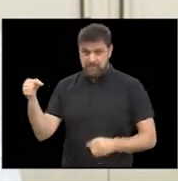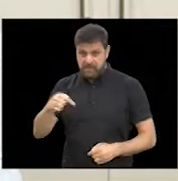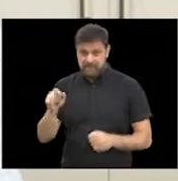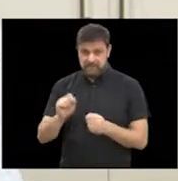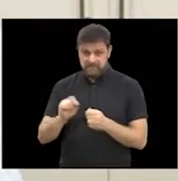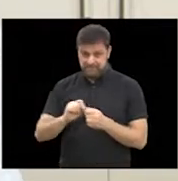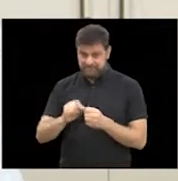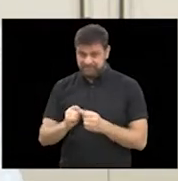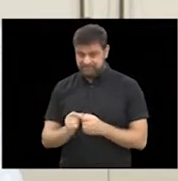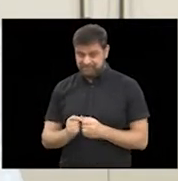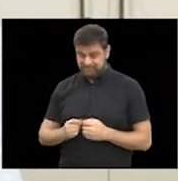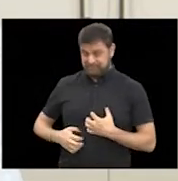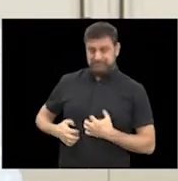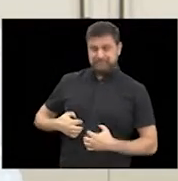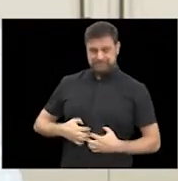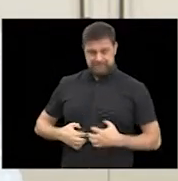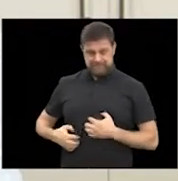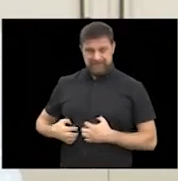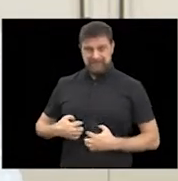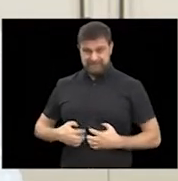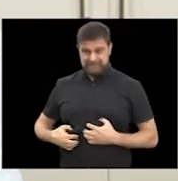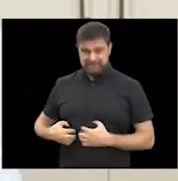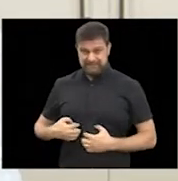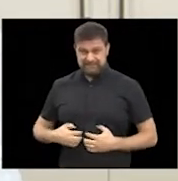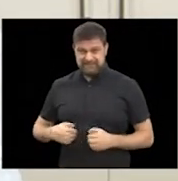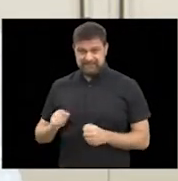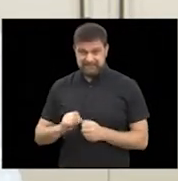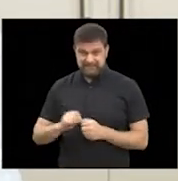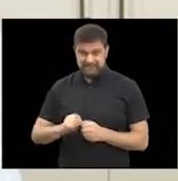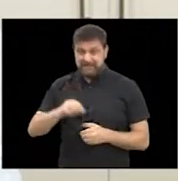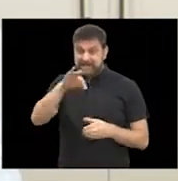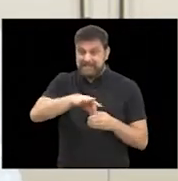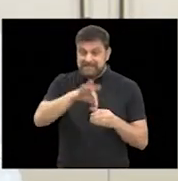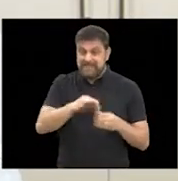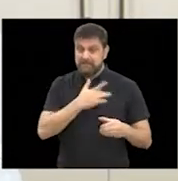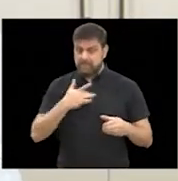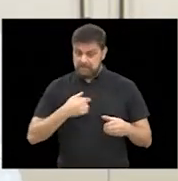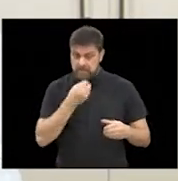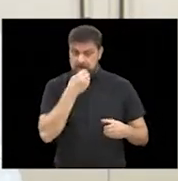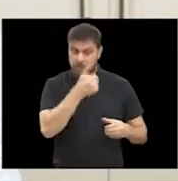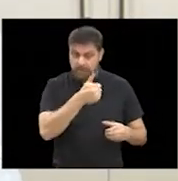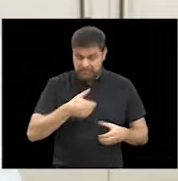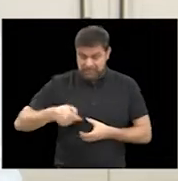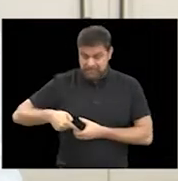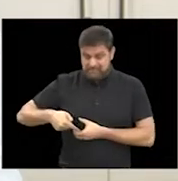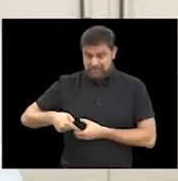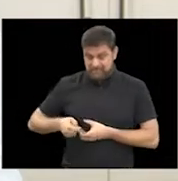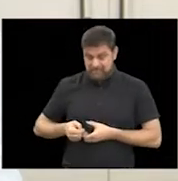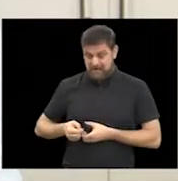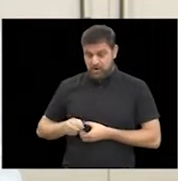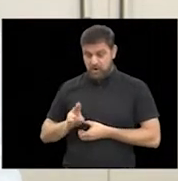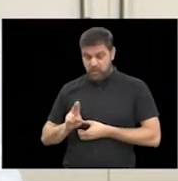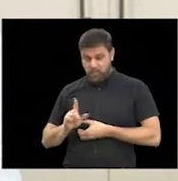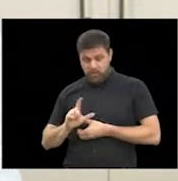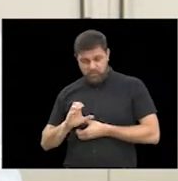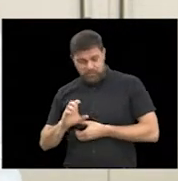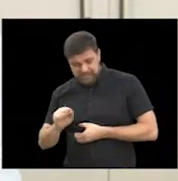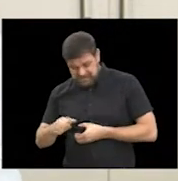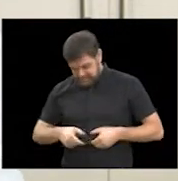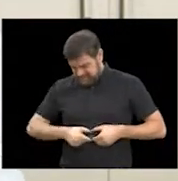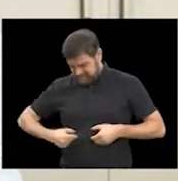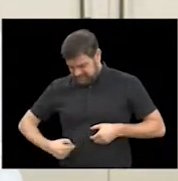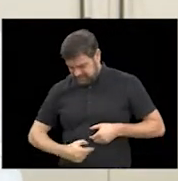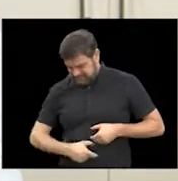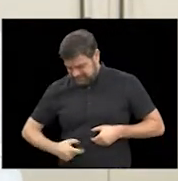em fitoquímicos, esses chás, eles são muito bons, fazem muito bem para a saúde. Mas eles podem piorar, sim, algum problema intestinal